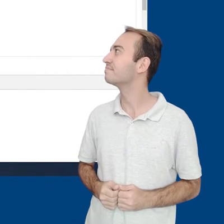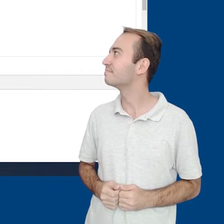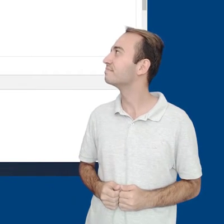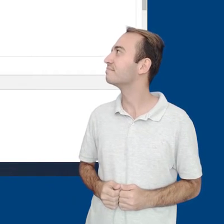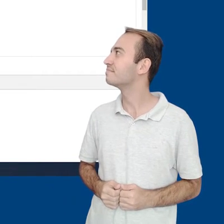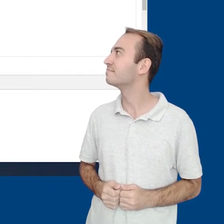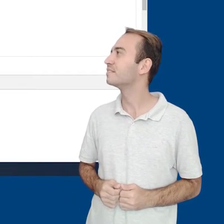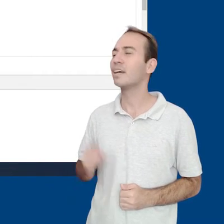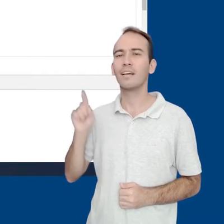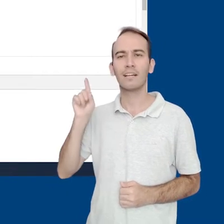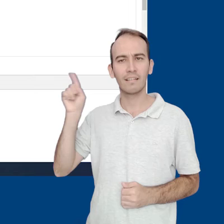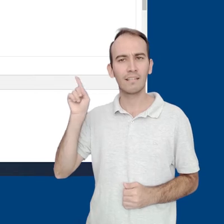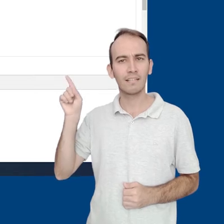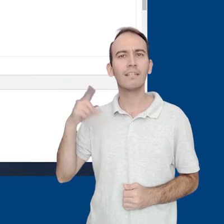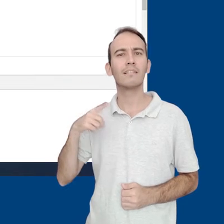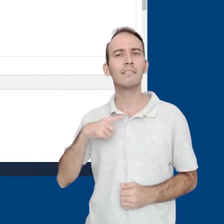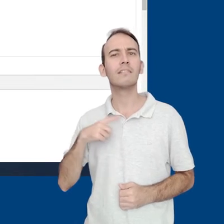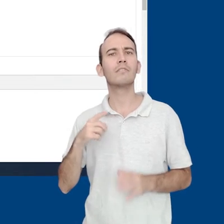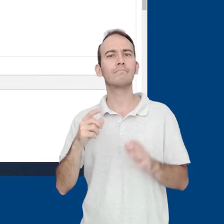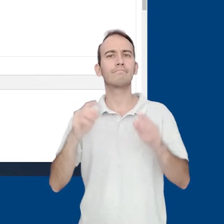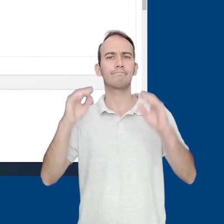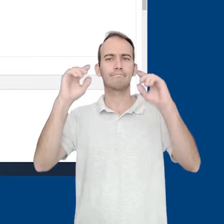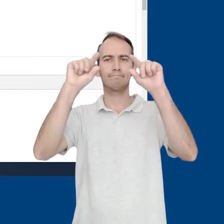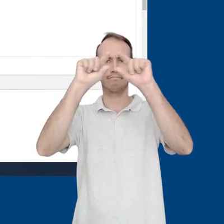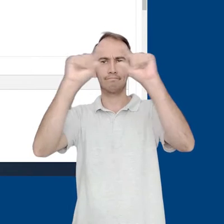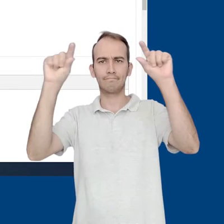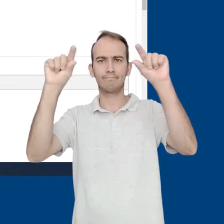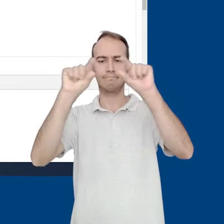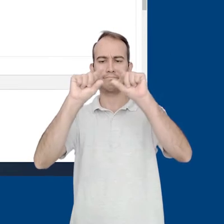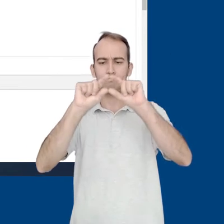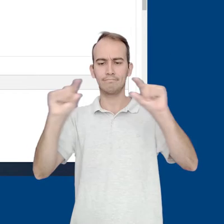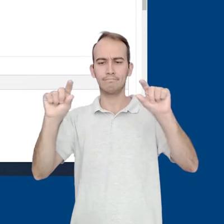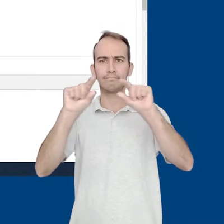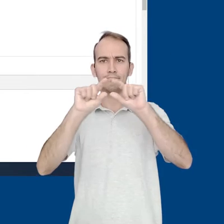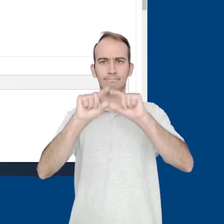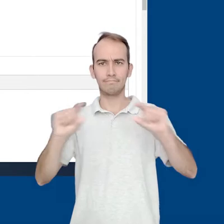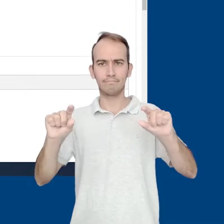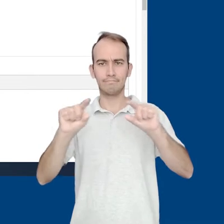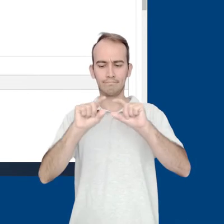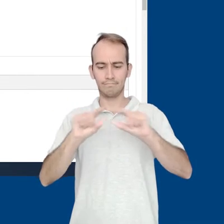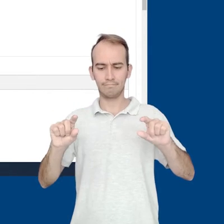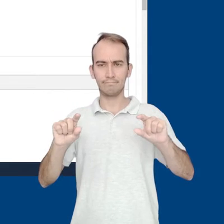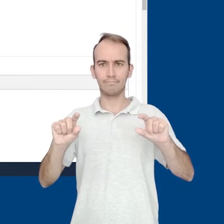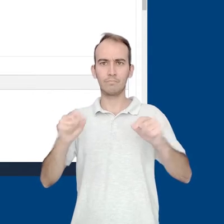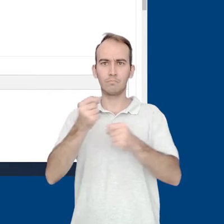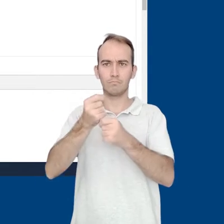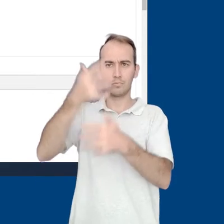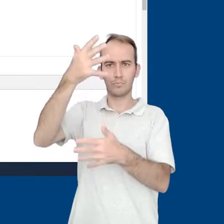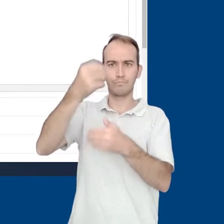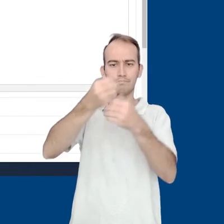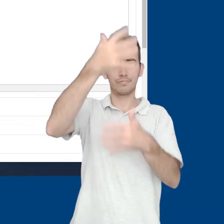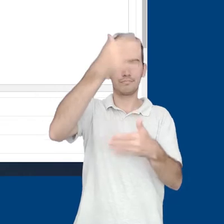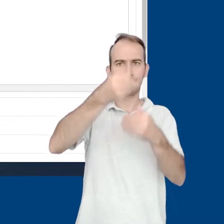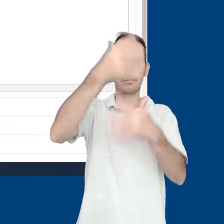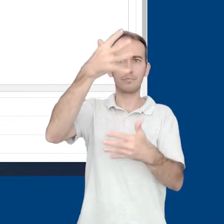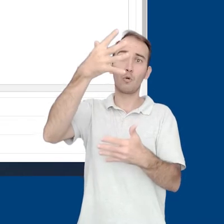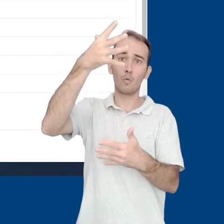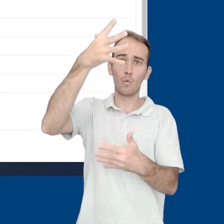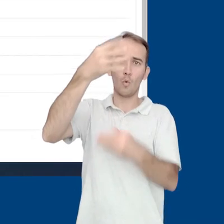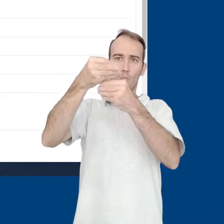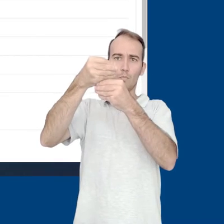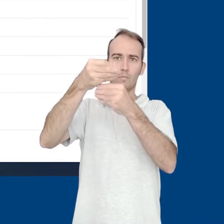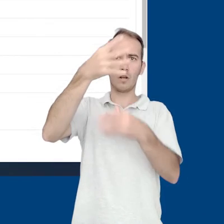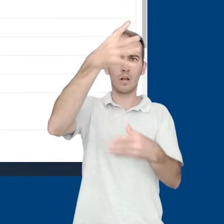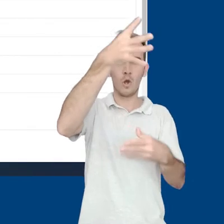do curso de disciplina é composta por várias sessões. Podemos contrair essas